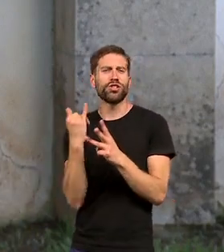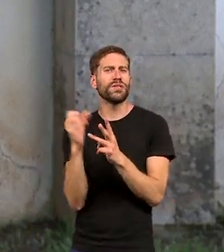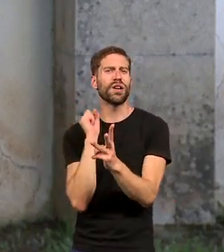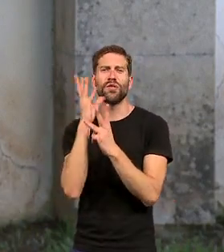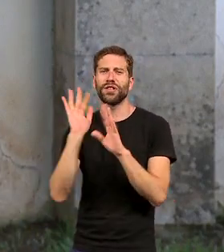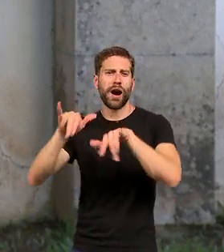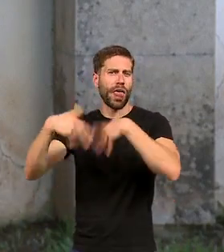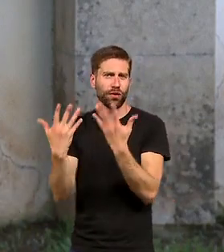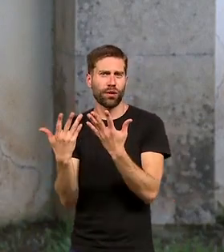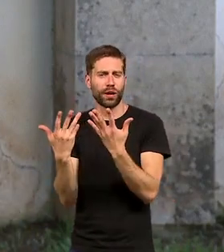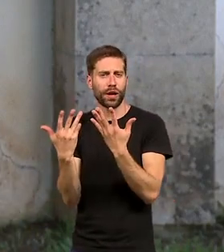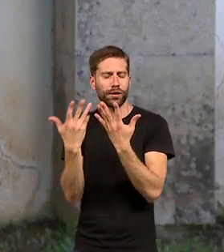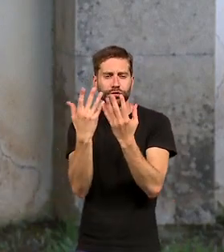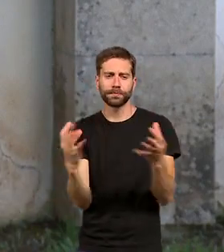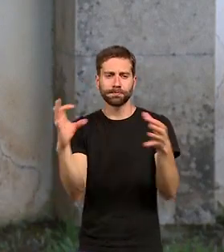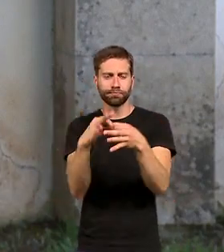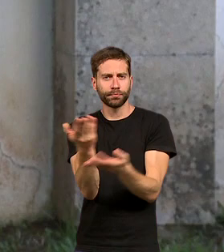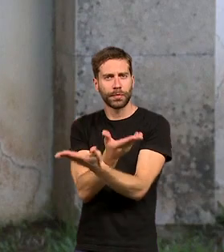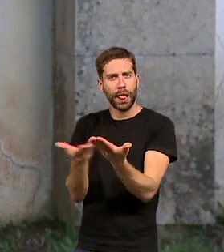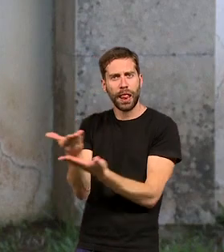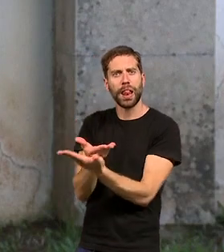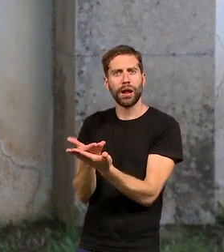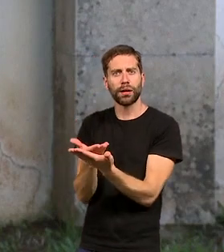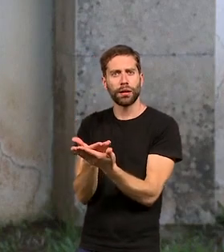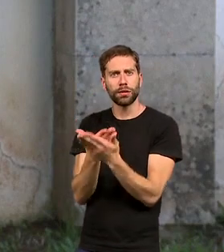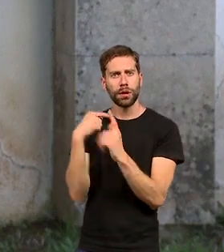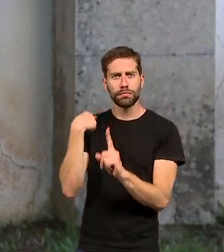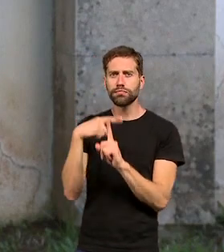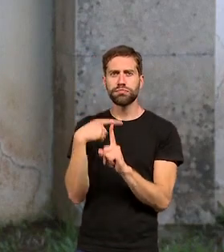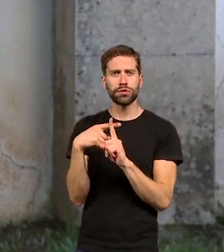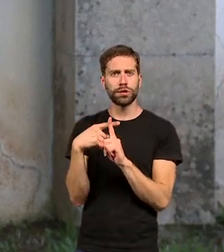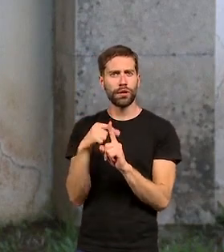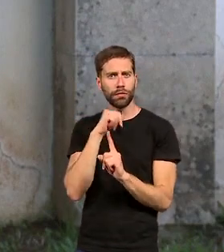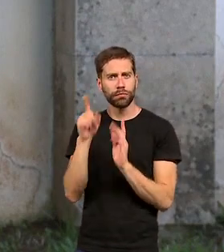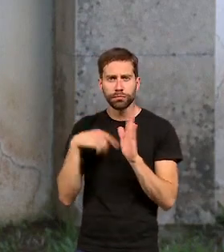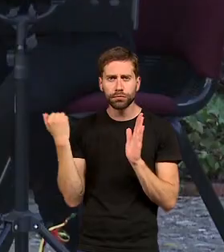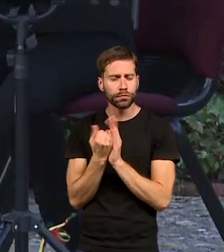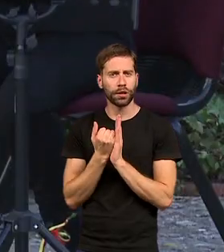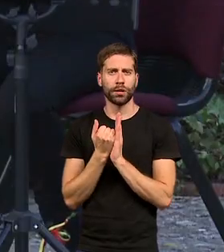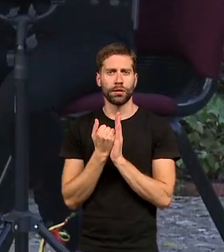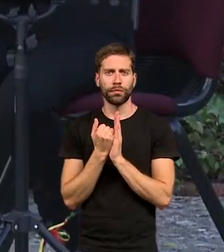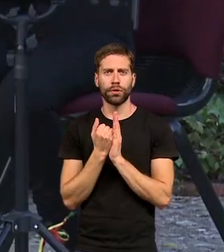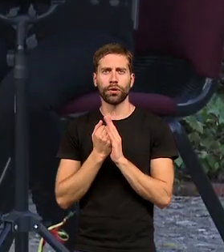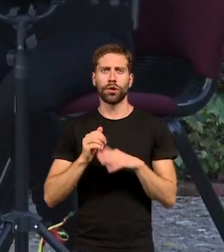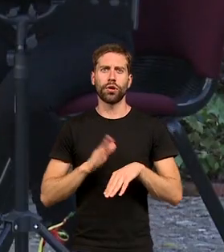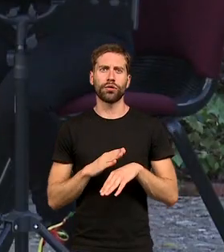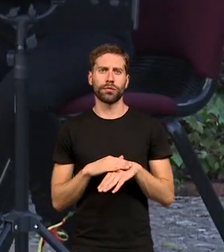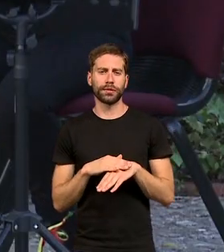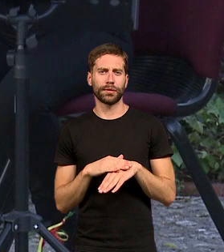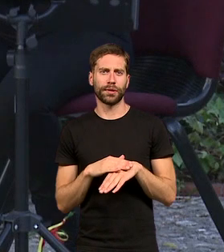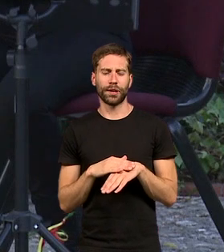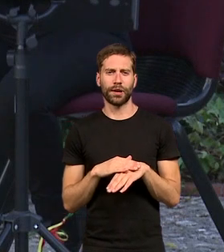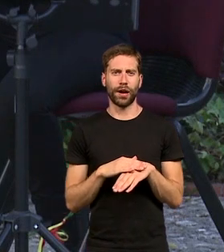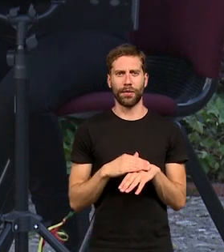ou com outra instituição qualquer da cidade, é sempre uma mais-valia, porque isto nós fecharmos na